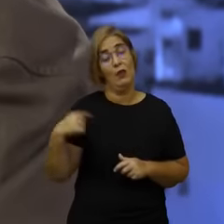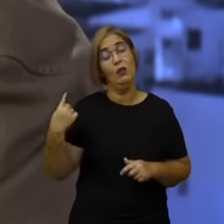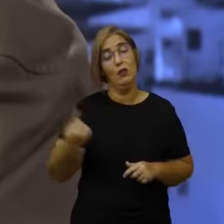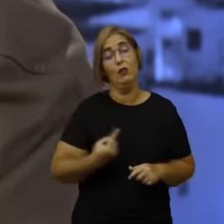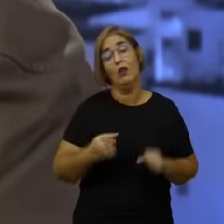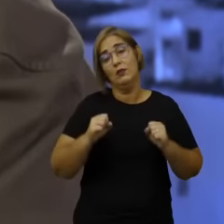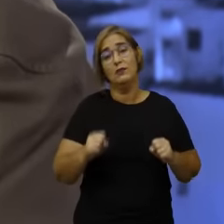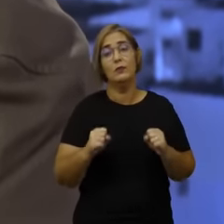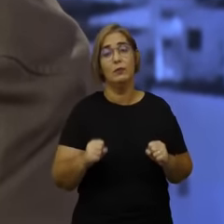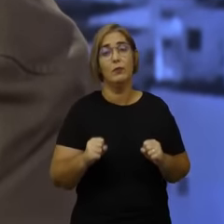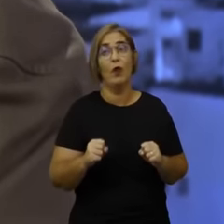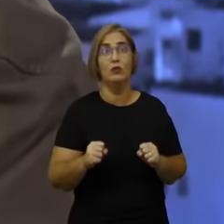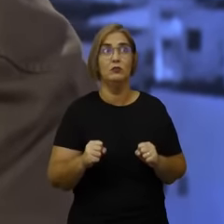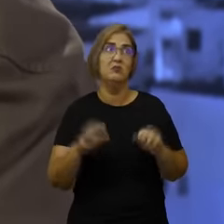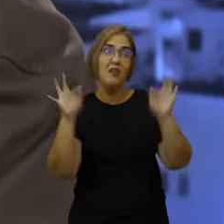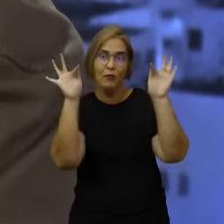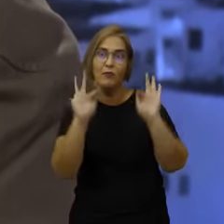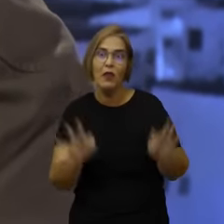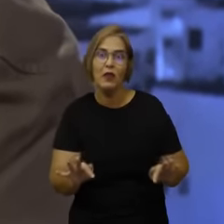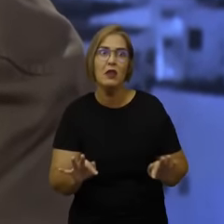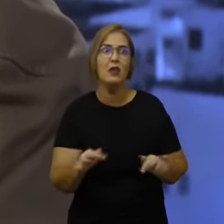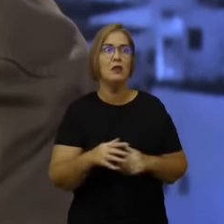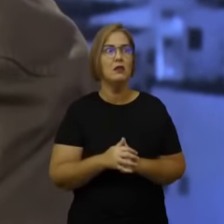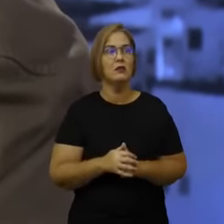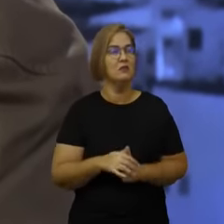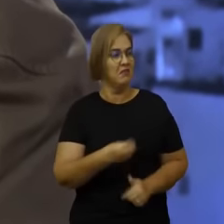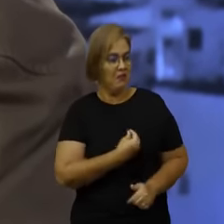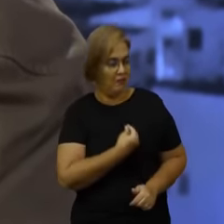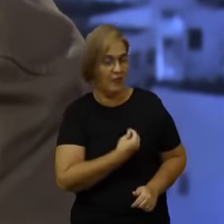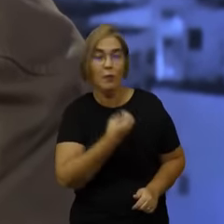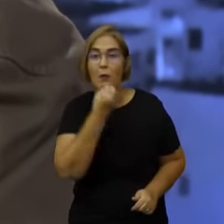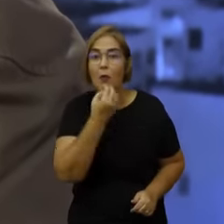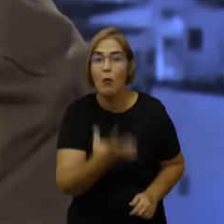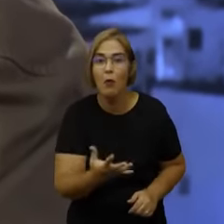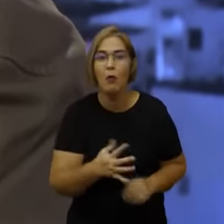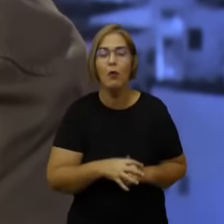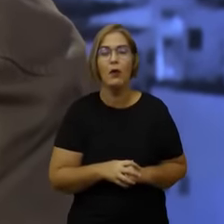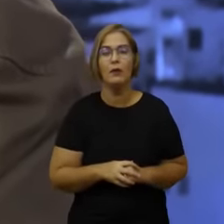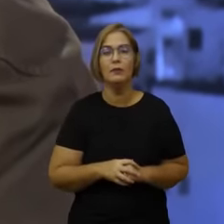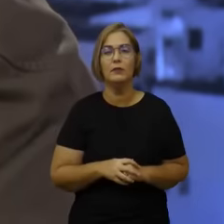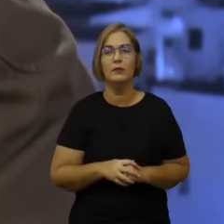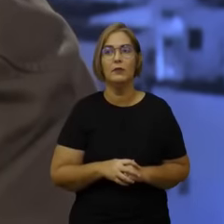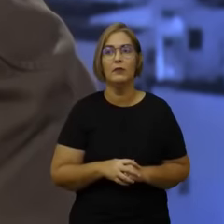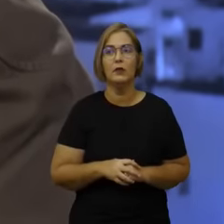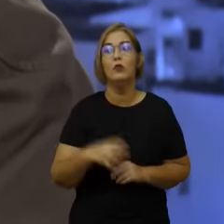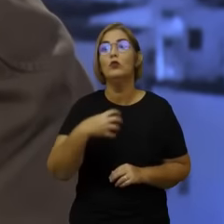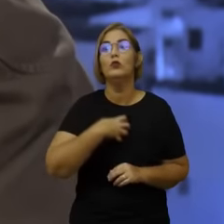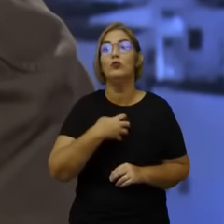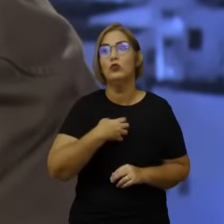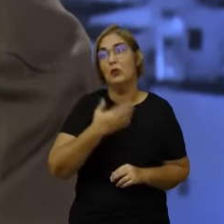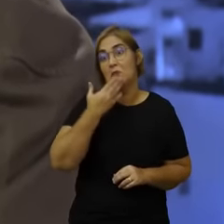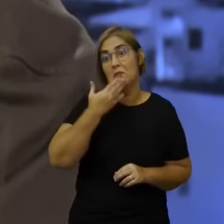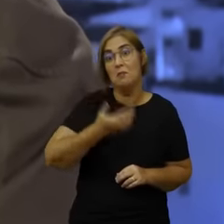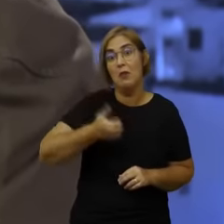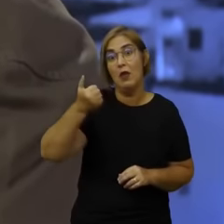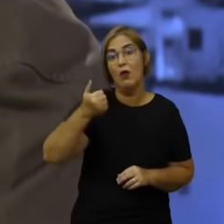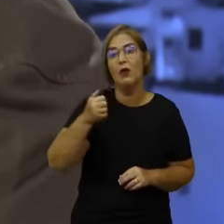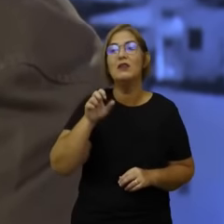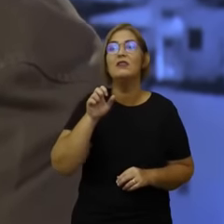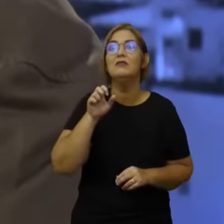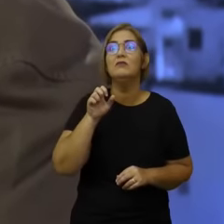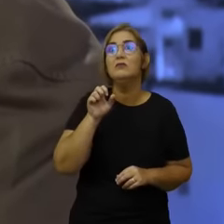ser felizes ou realizar a nossa vida eh da maneira melhor possível apenas por